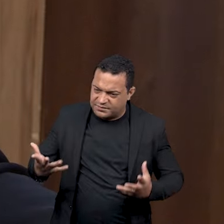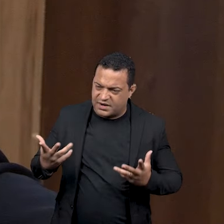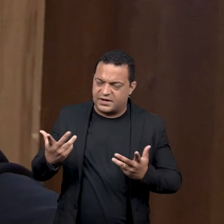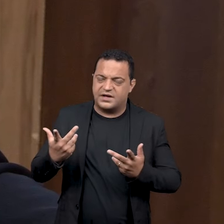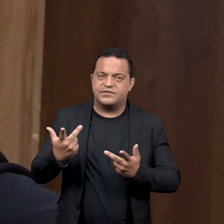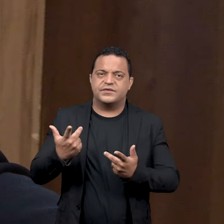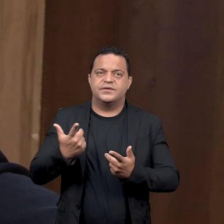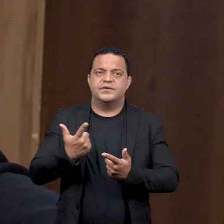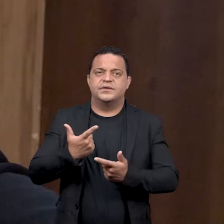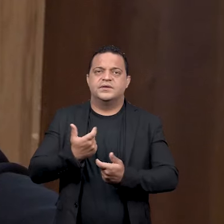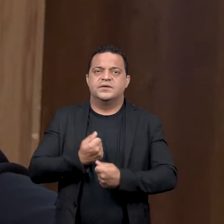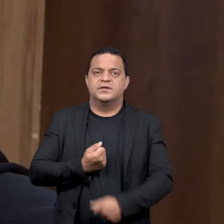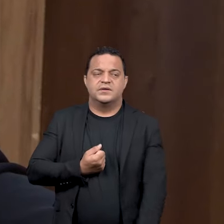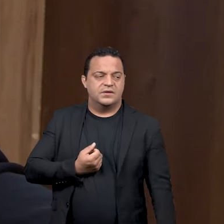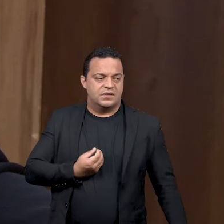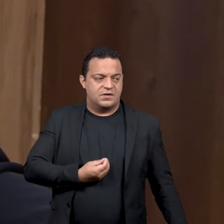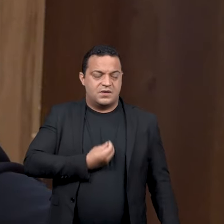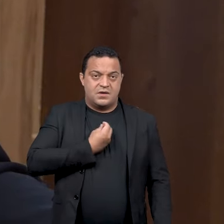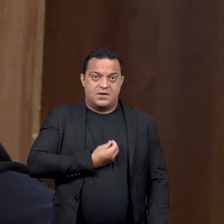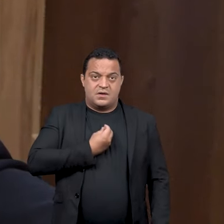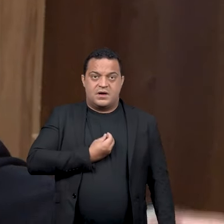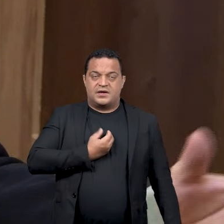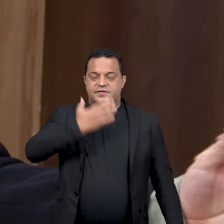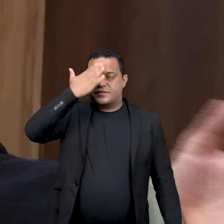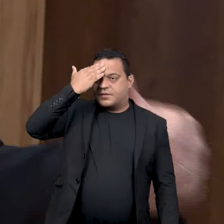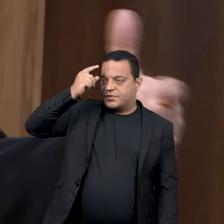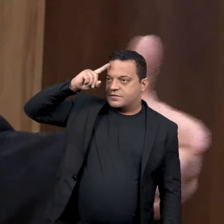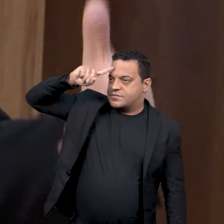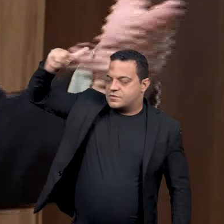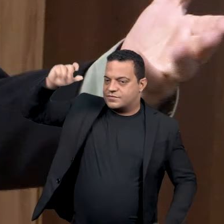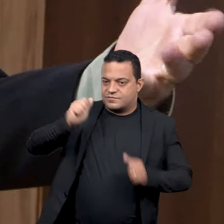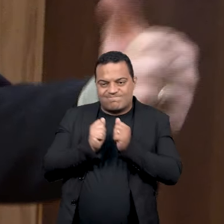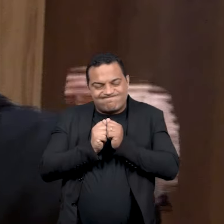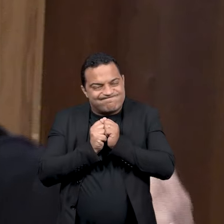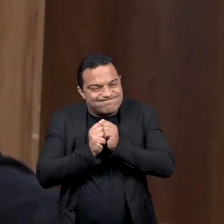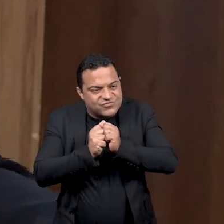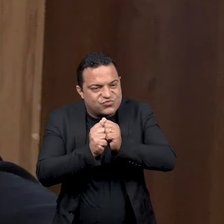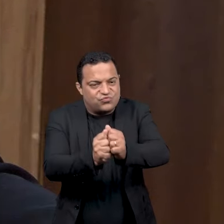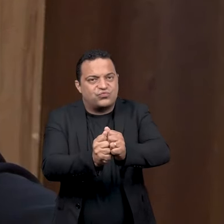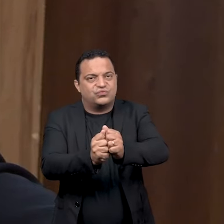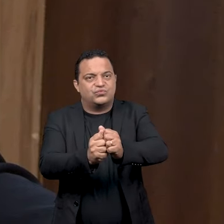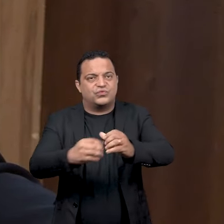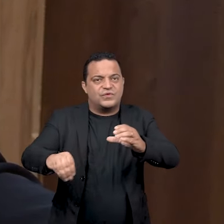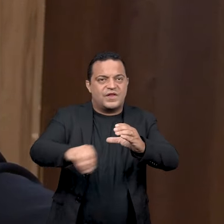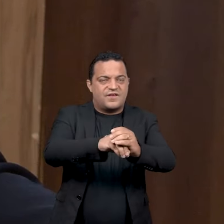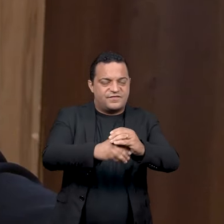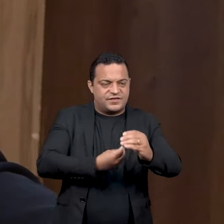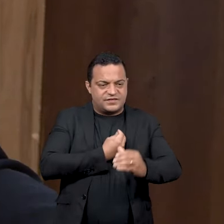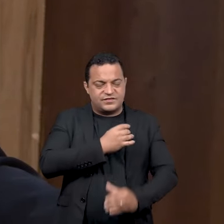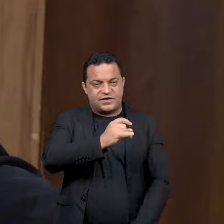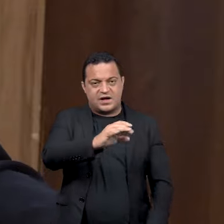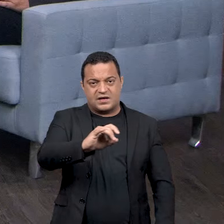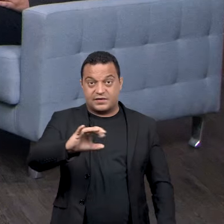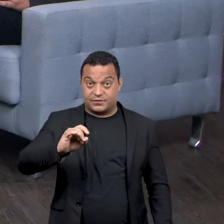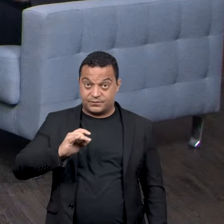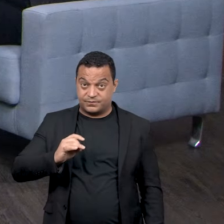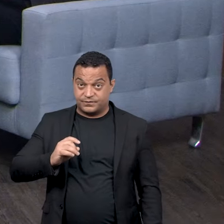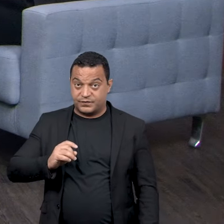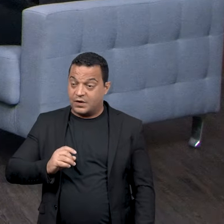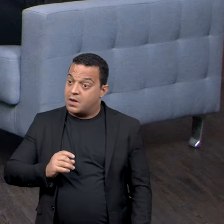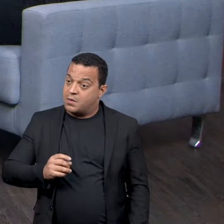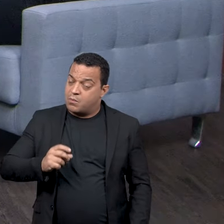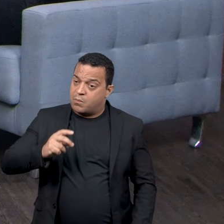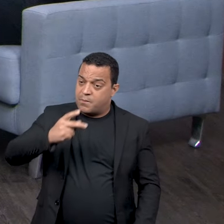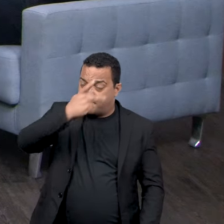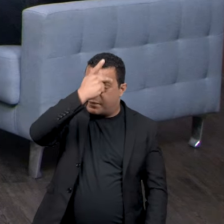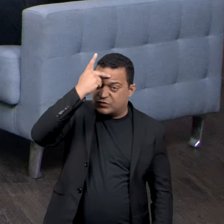tem sido maravilhoso a presença de Deus na vida desses irmãos. São irmãos que somam,